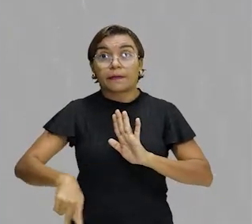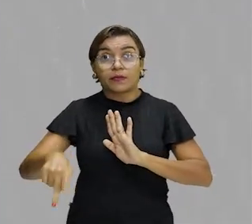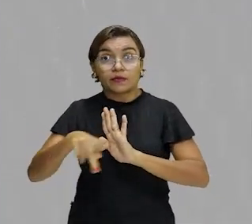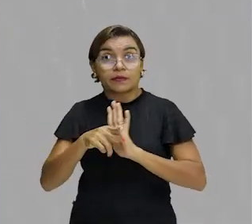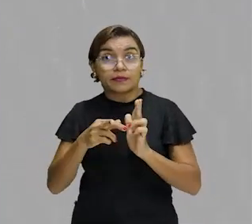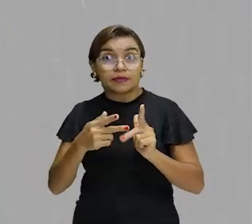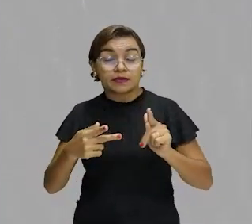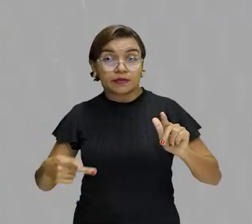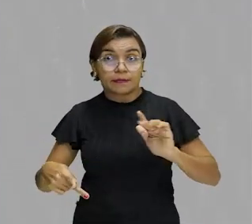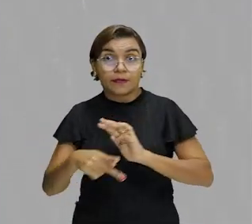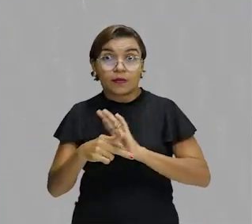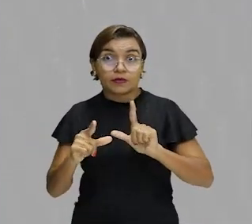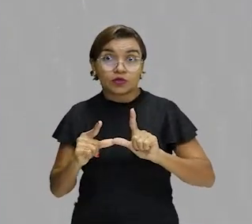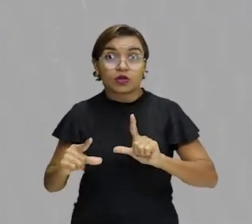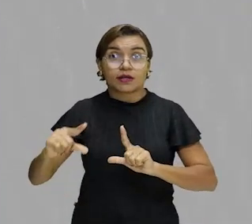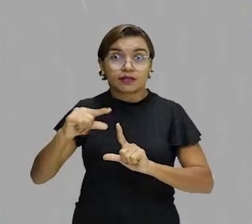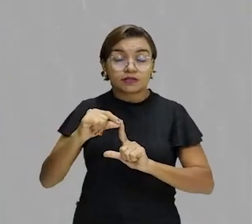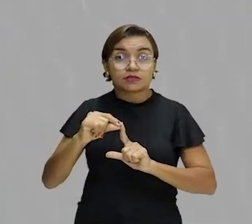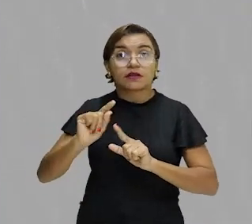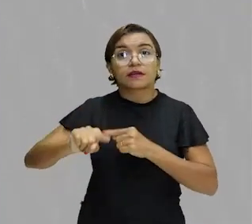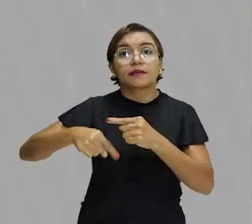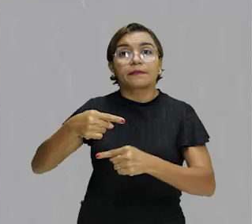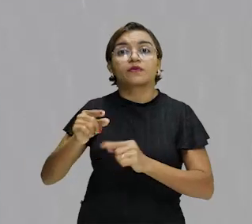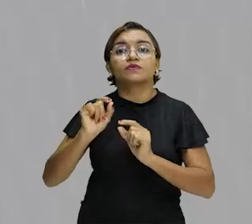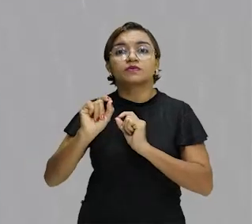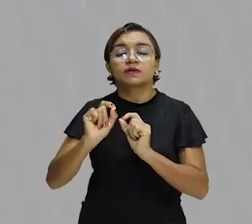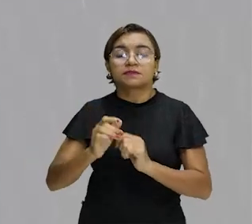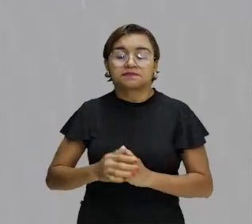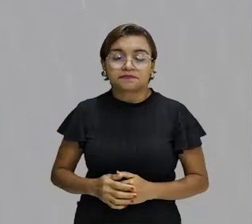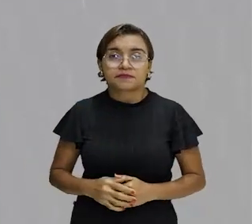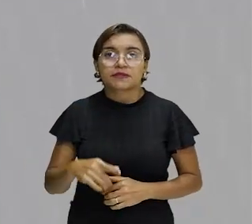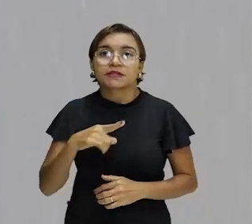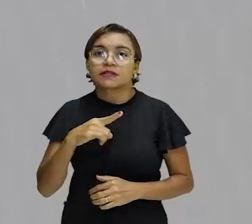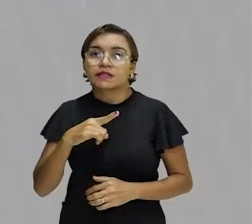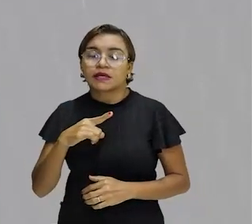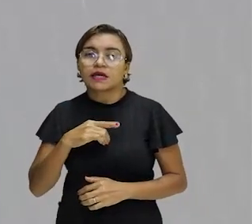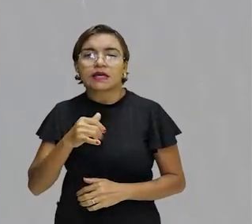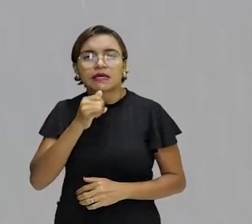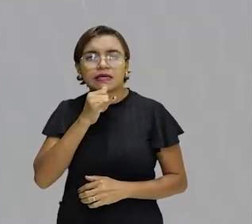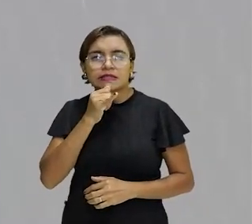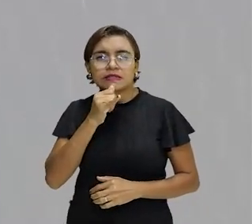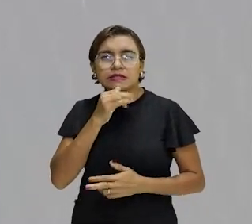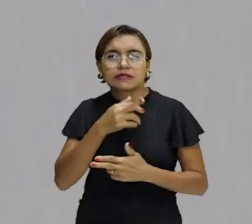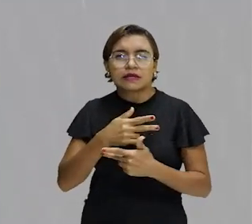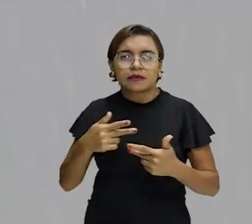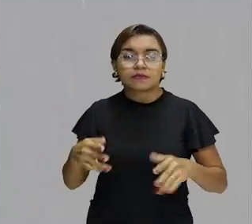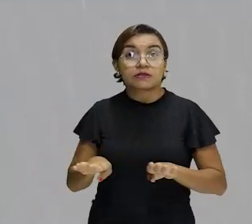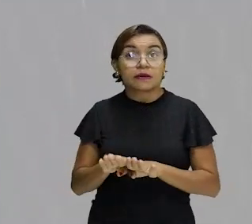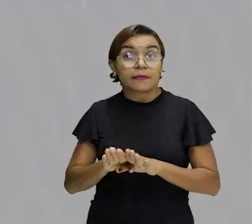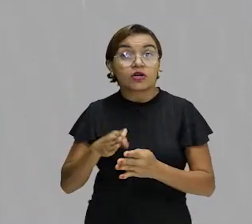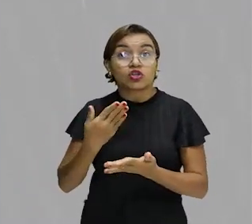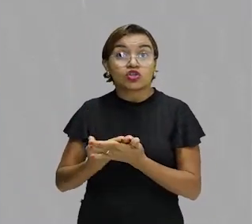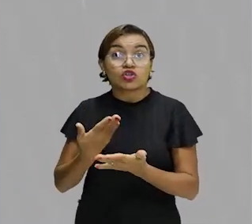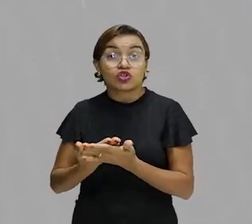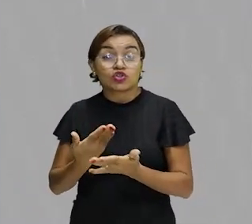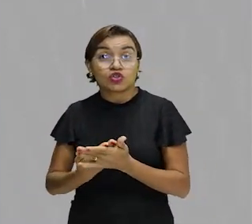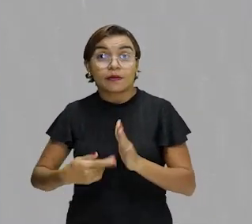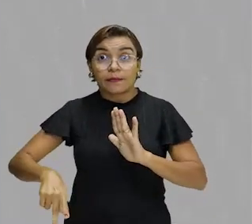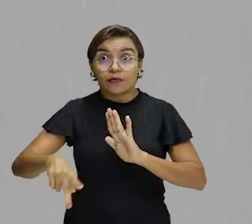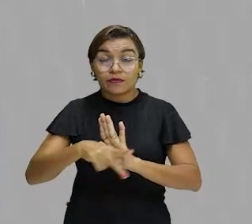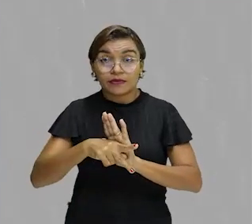que vai do conjunto B no conjunto A, sendo a inversa da função f, que vai do conjunto A